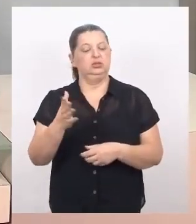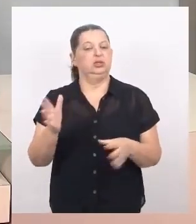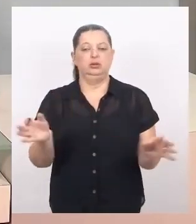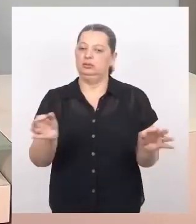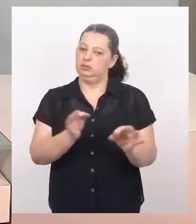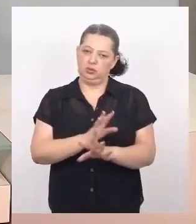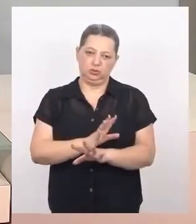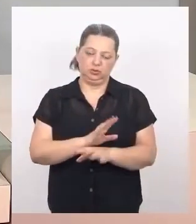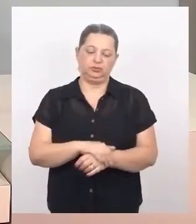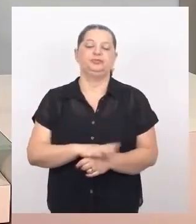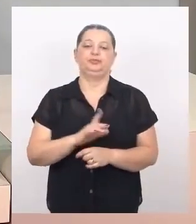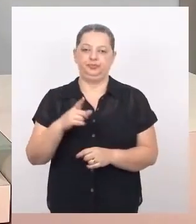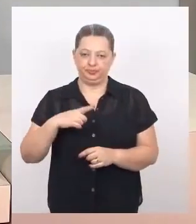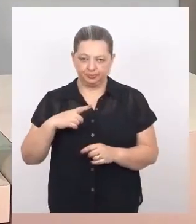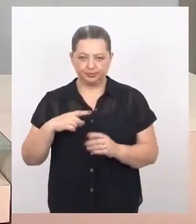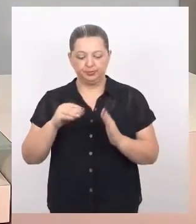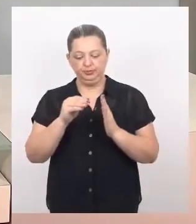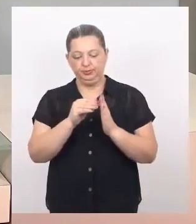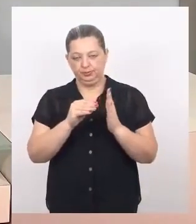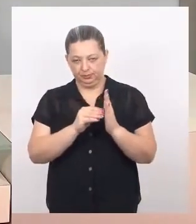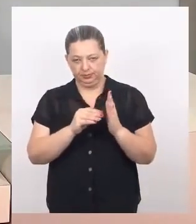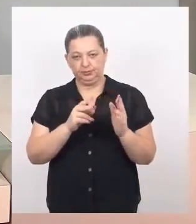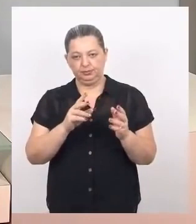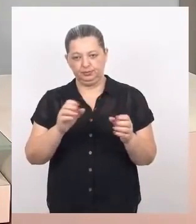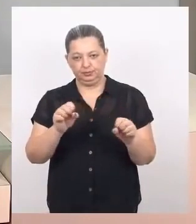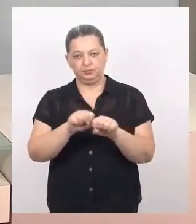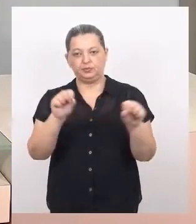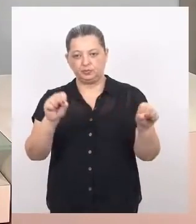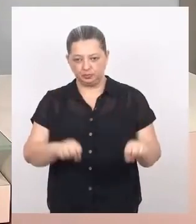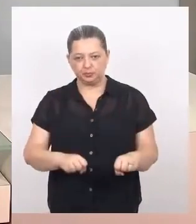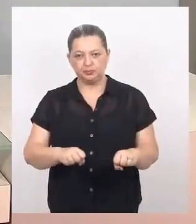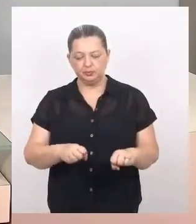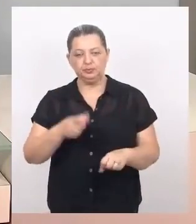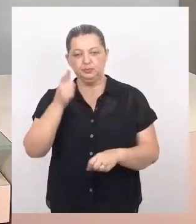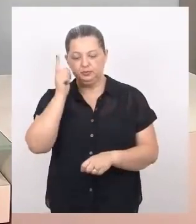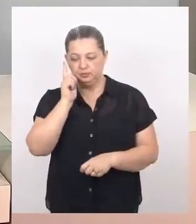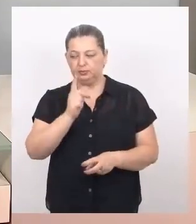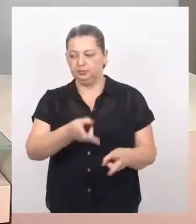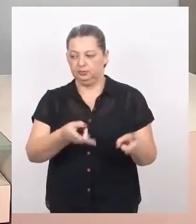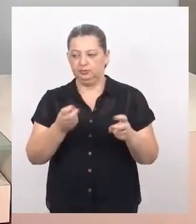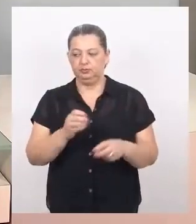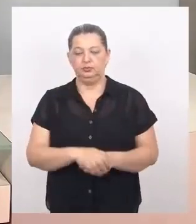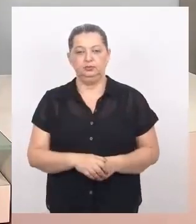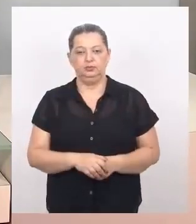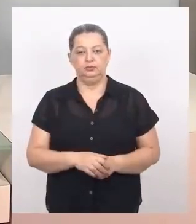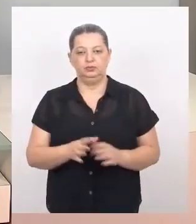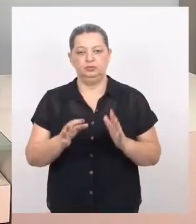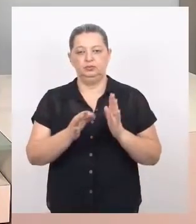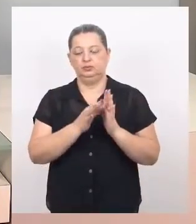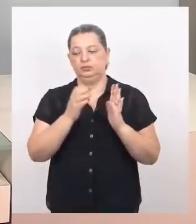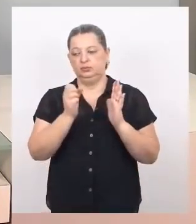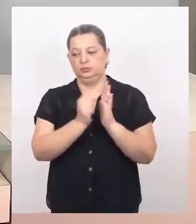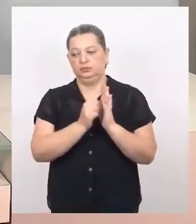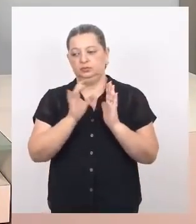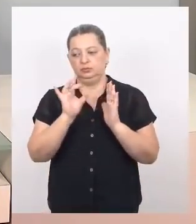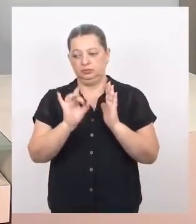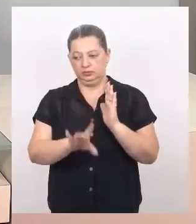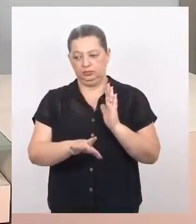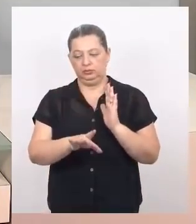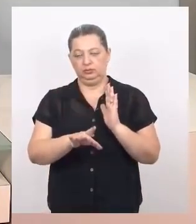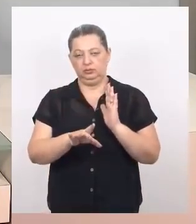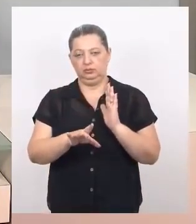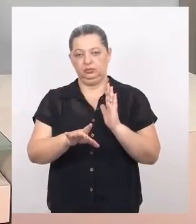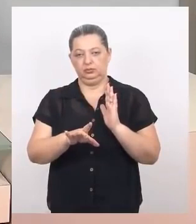isso já consta lá na funcional desse docente e a gente já consegue verificar. Esse cadastro é só para aqueles que estão